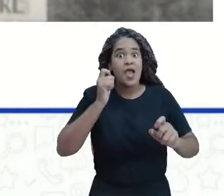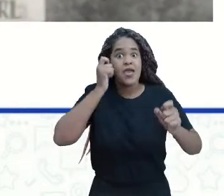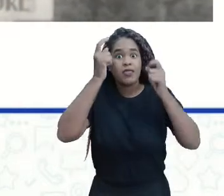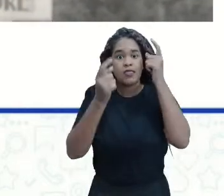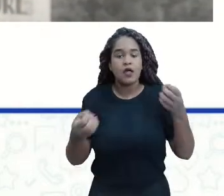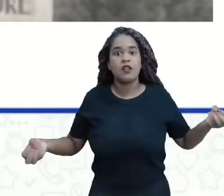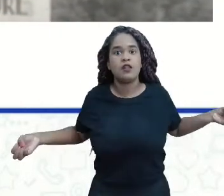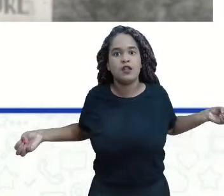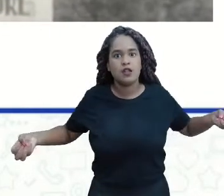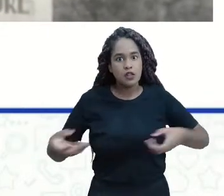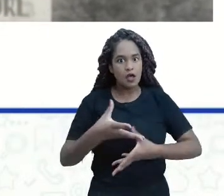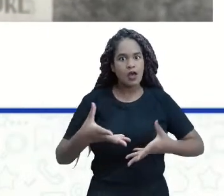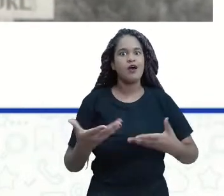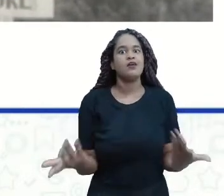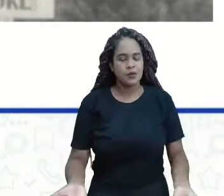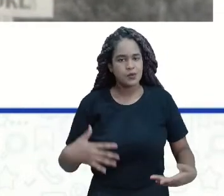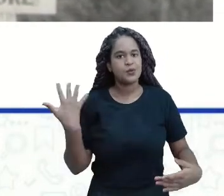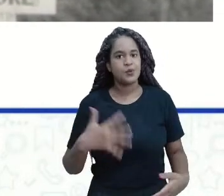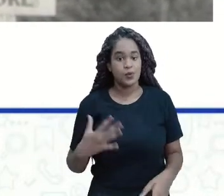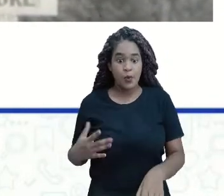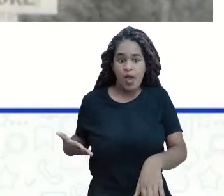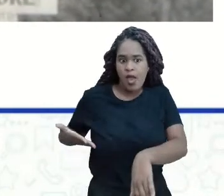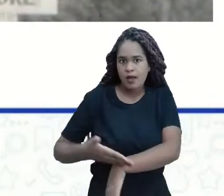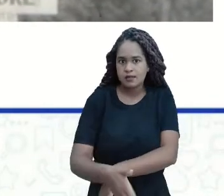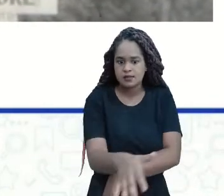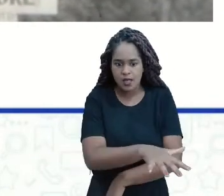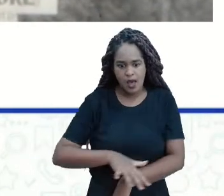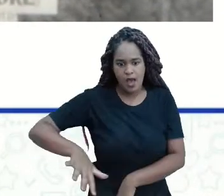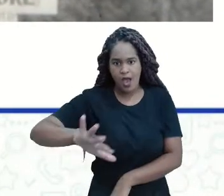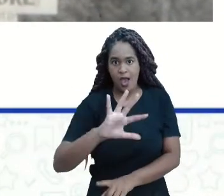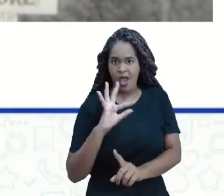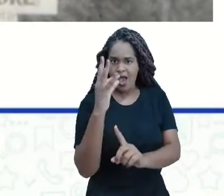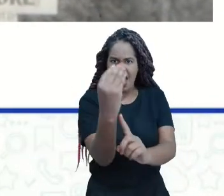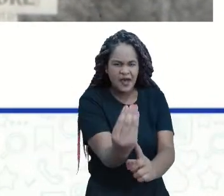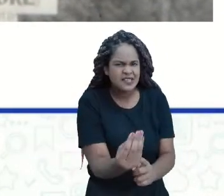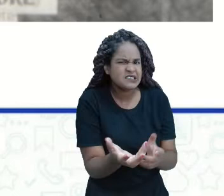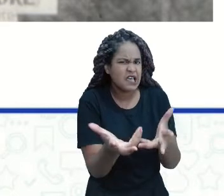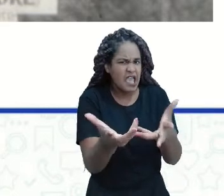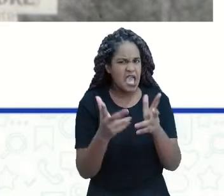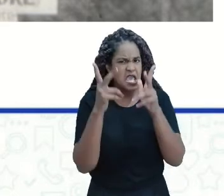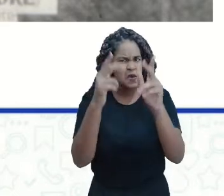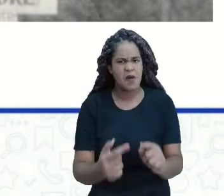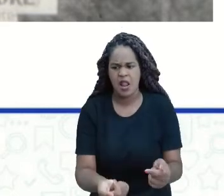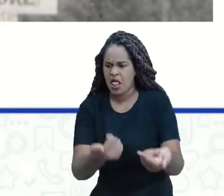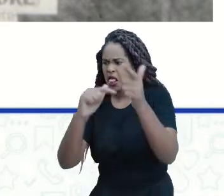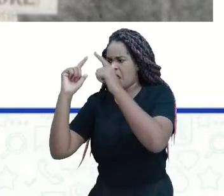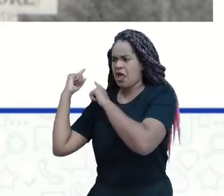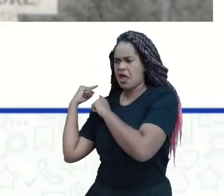ideias também. Eles foram ingressando no mundo da arte, não querendo mais fazer aquela arte que se